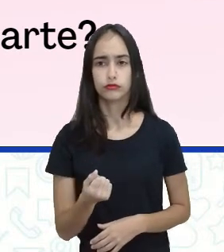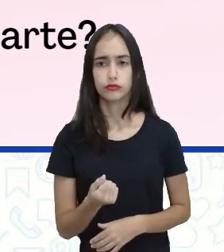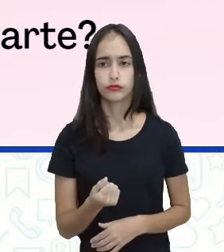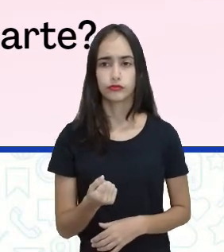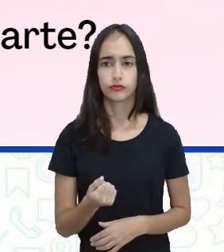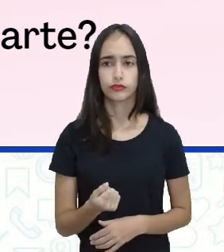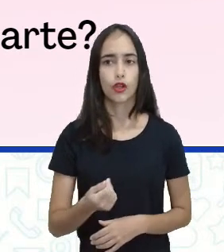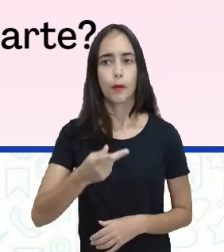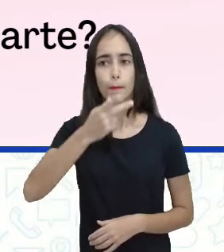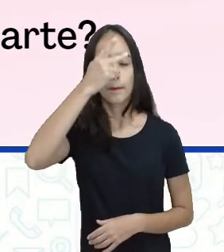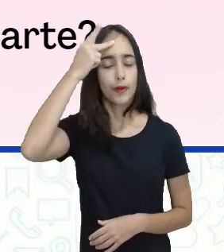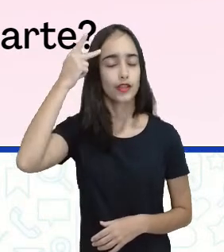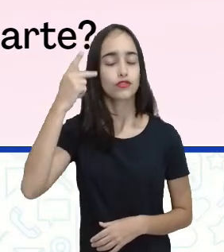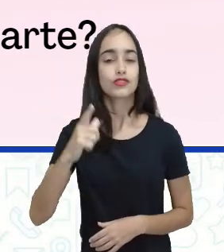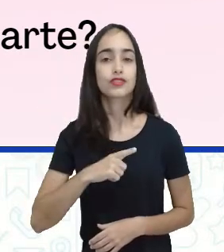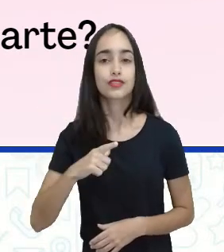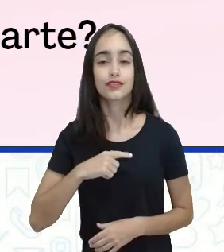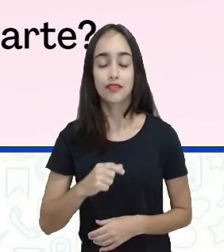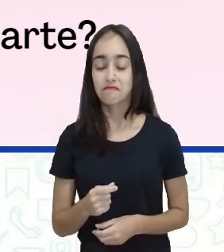com a maior parte?